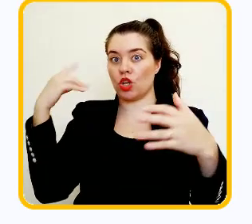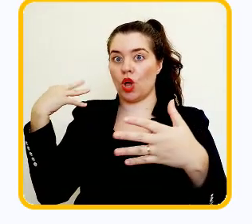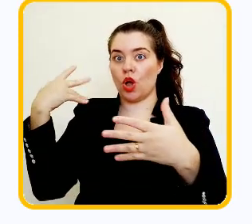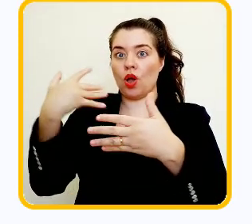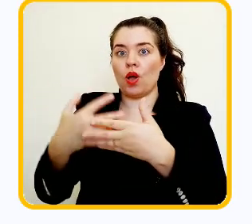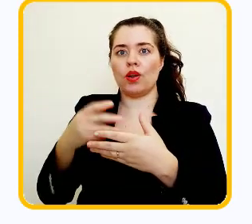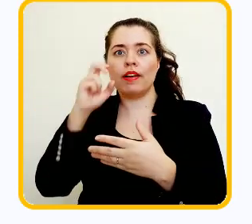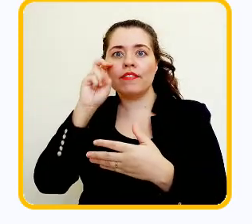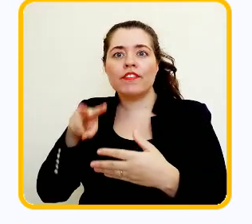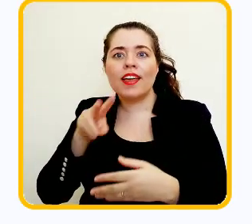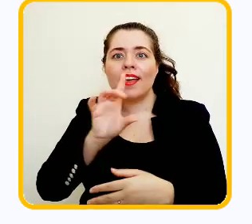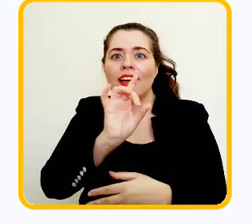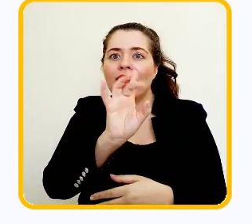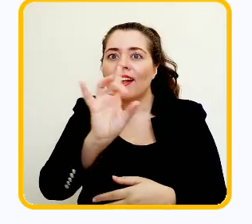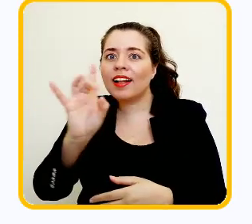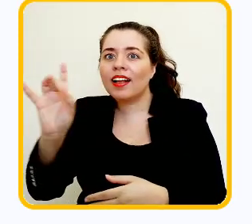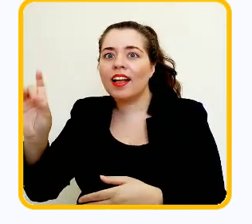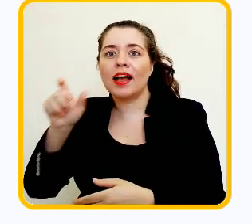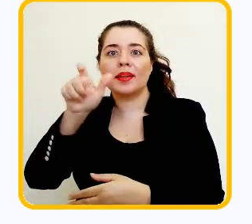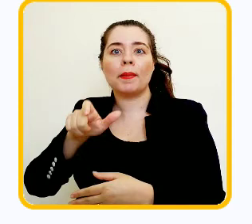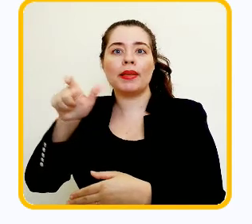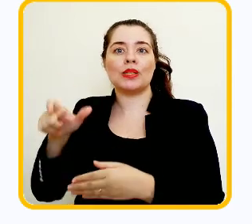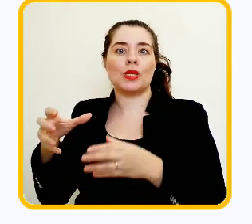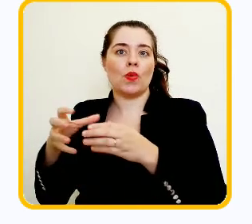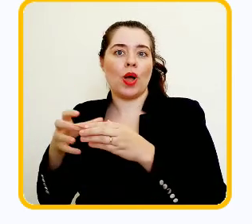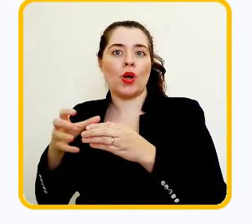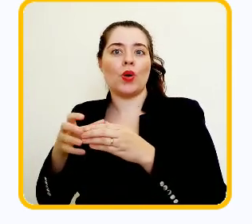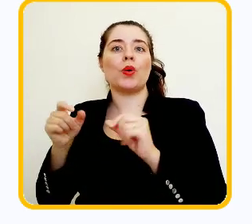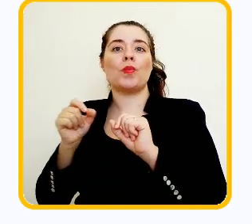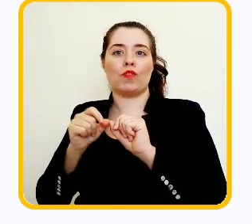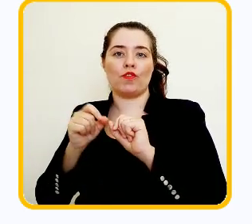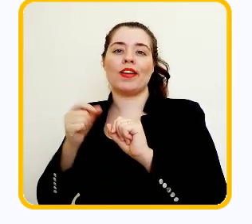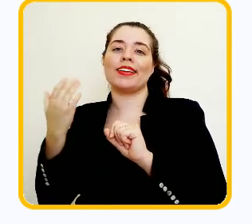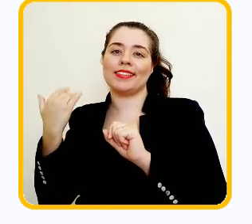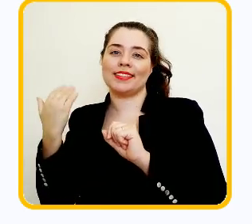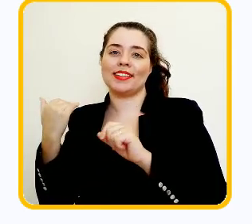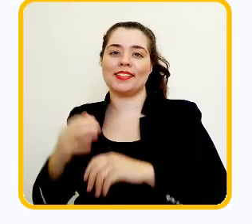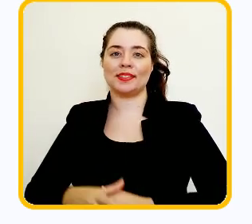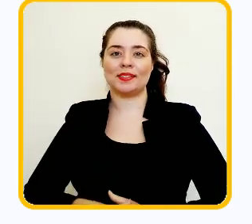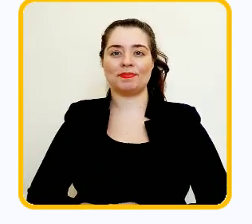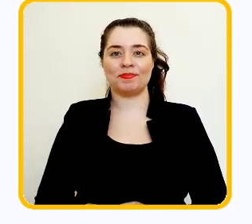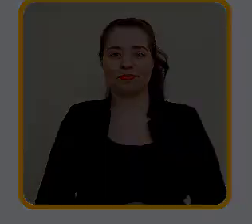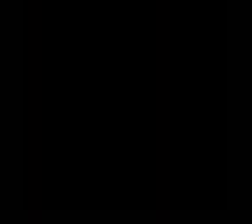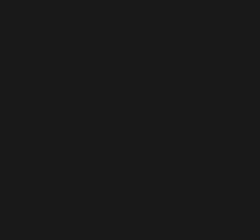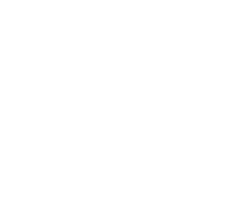que cada um dos membros do grupo ou de toda a turma deu para esse texto.